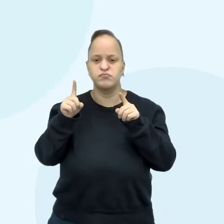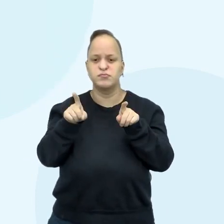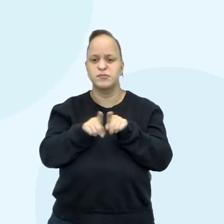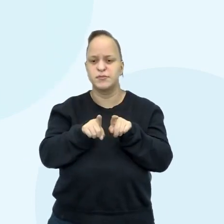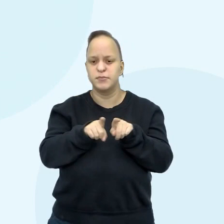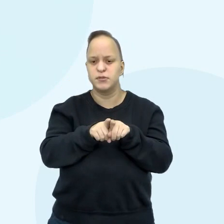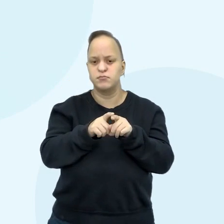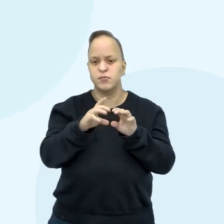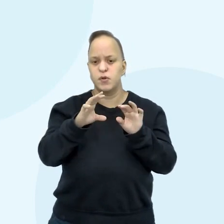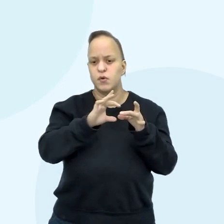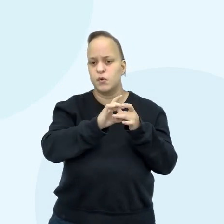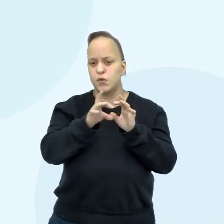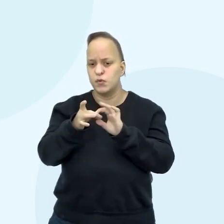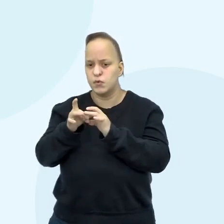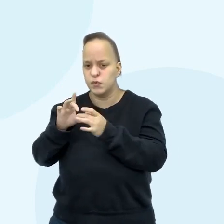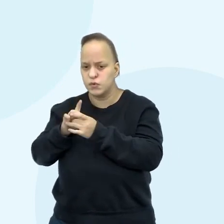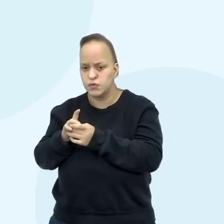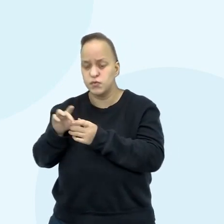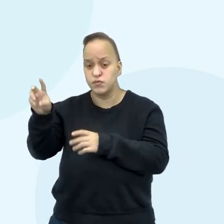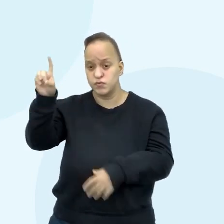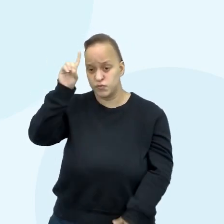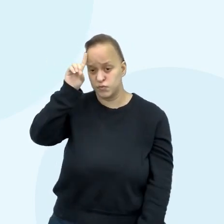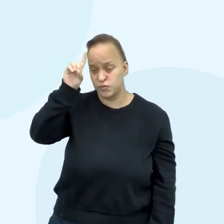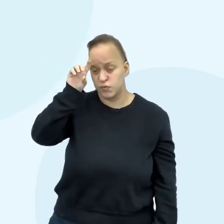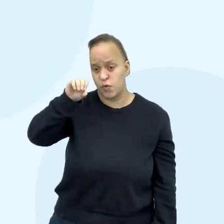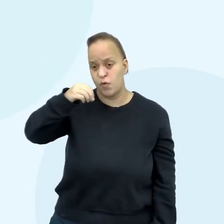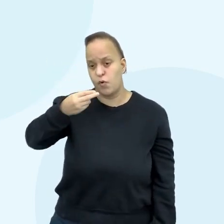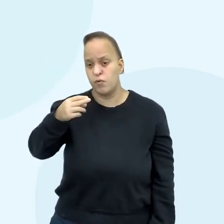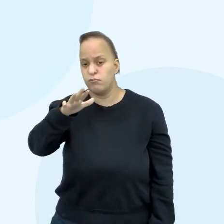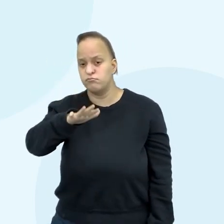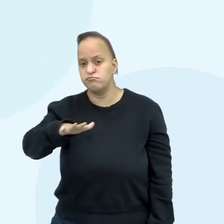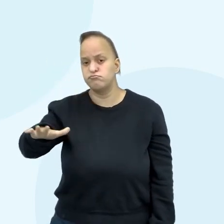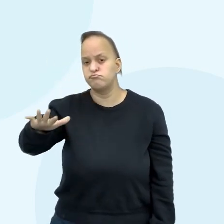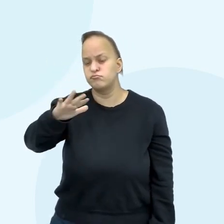contextos oriundos de situações cotidianas ou de outras áreas do conhecimento,